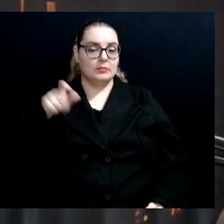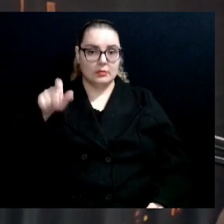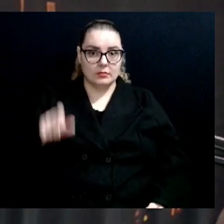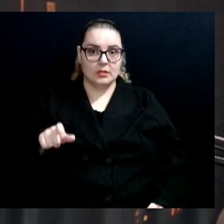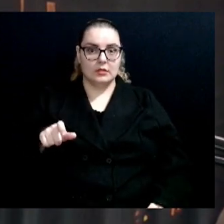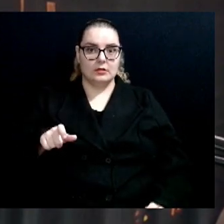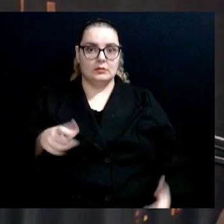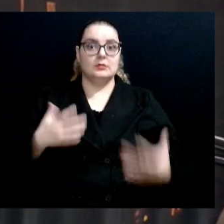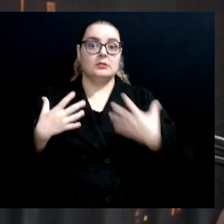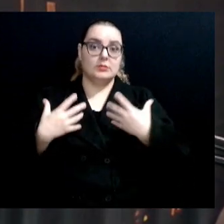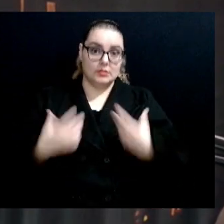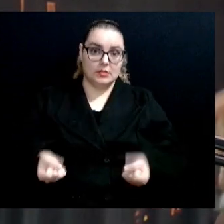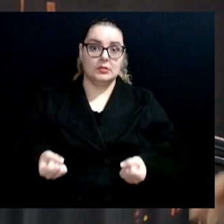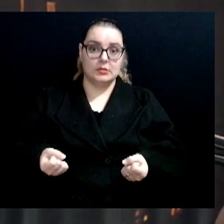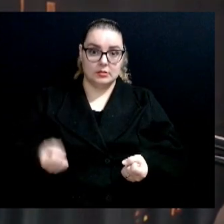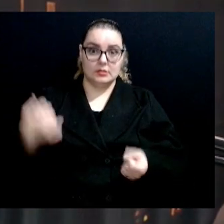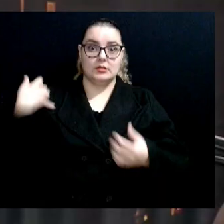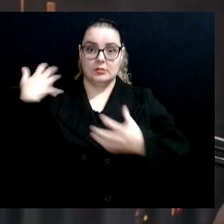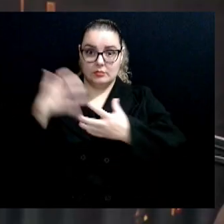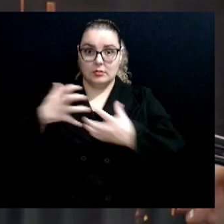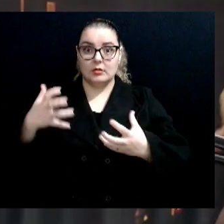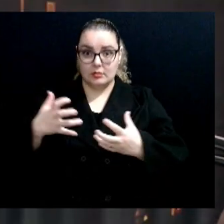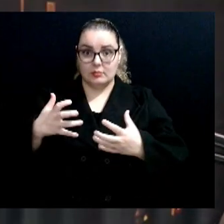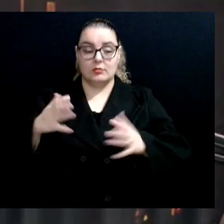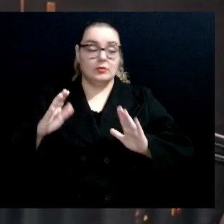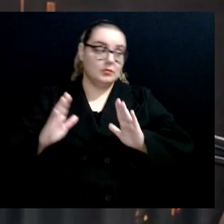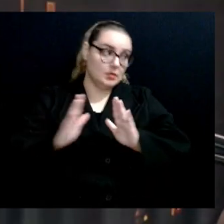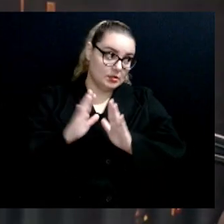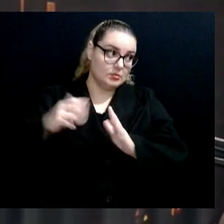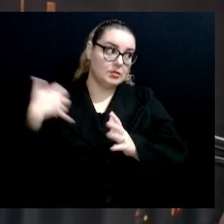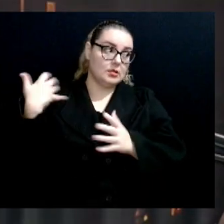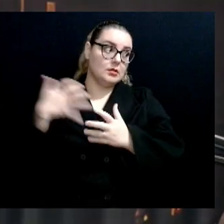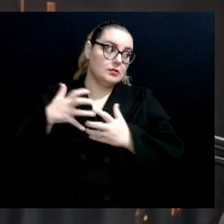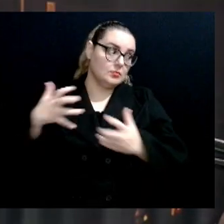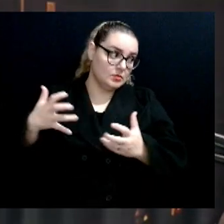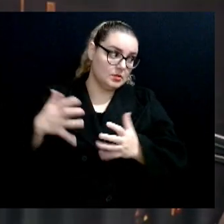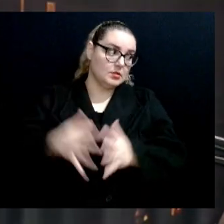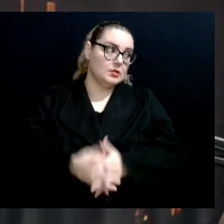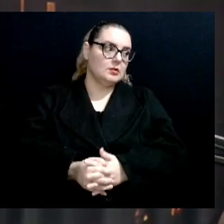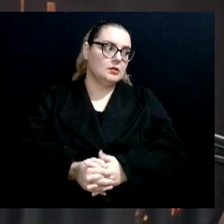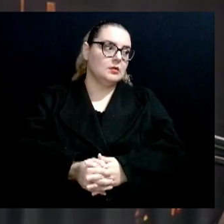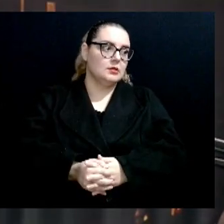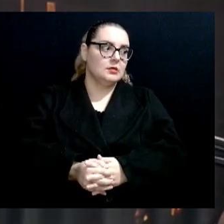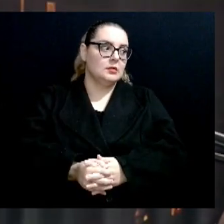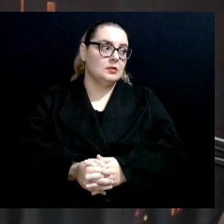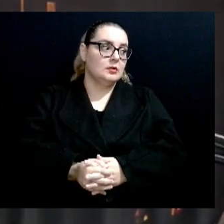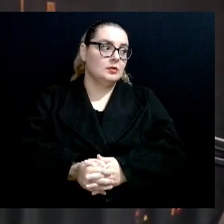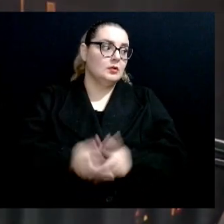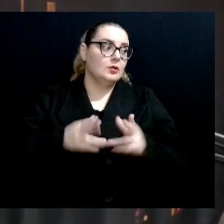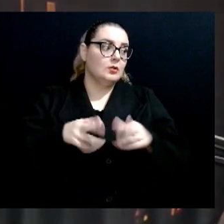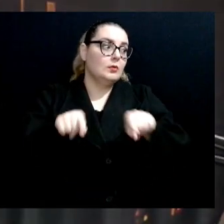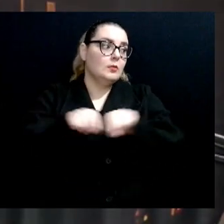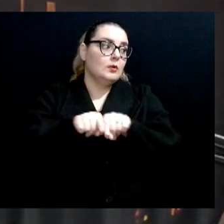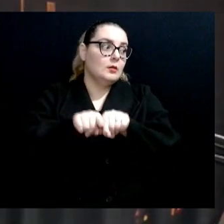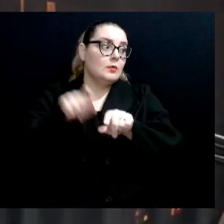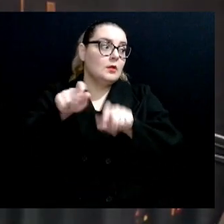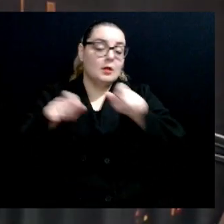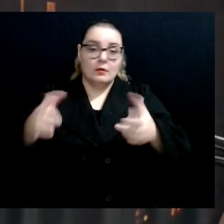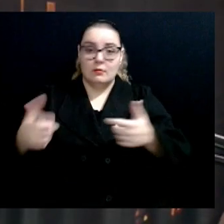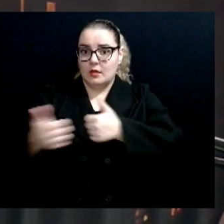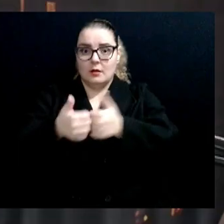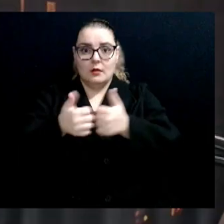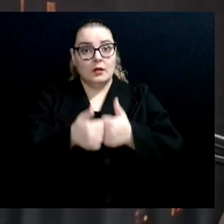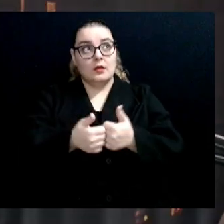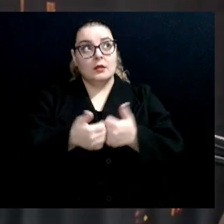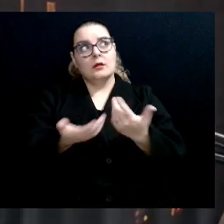o envelhecimento, encarar o envelhecimento, como das pessoas ao redor, que supostamente deveriam estar dando